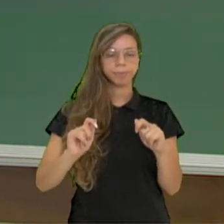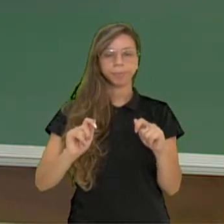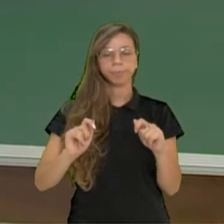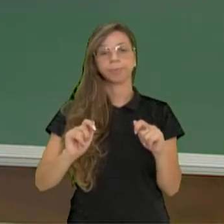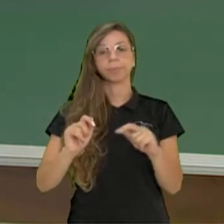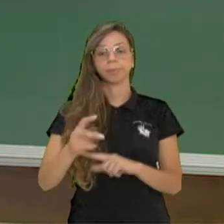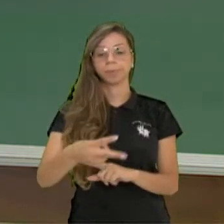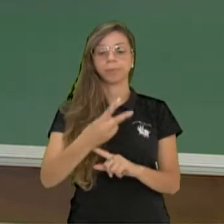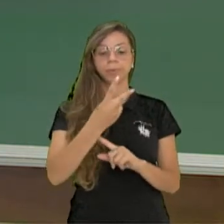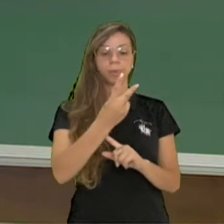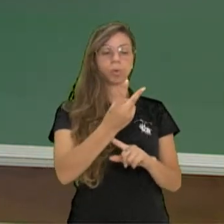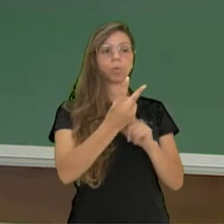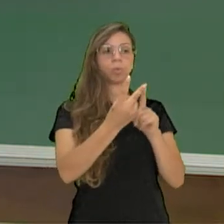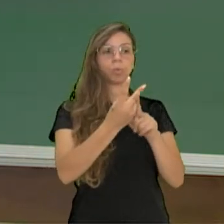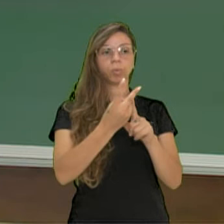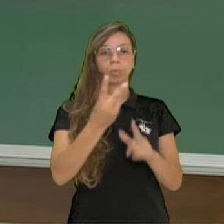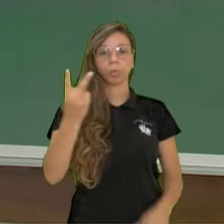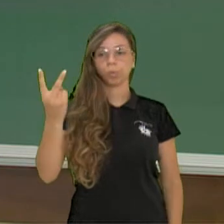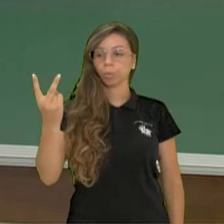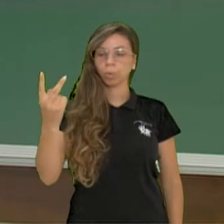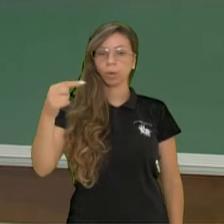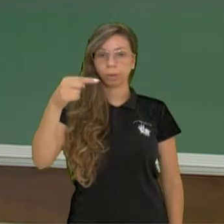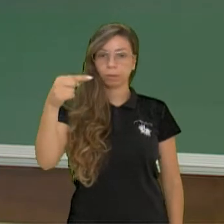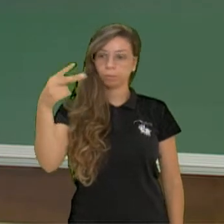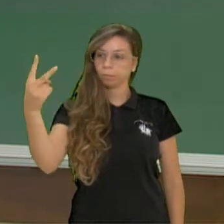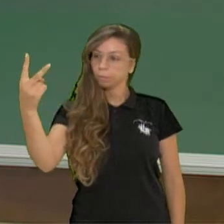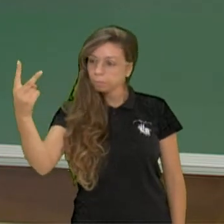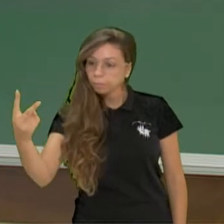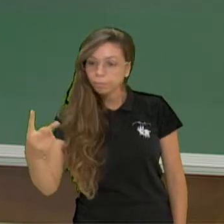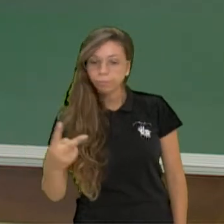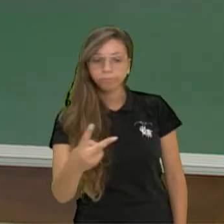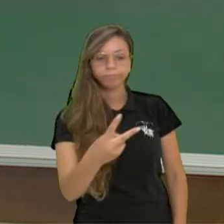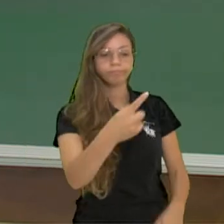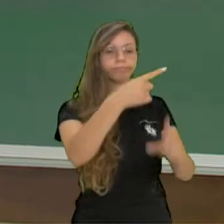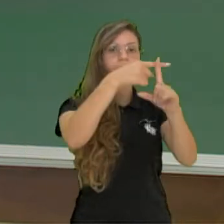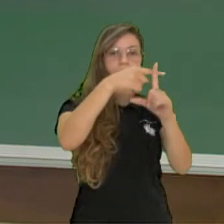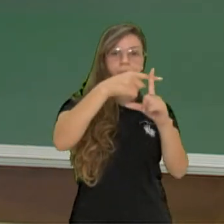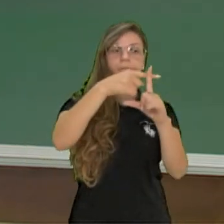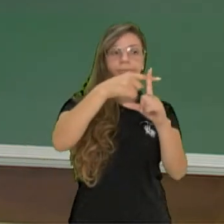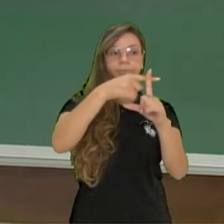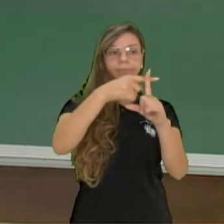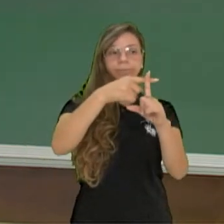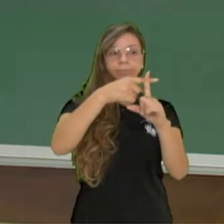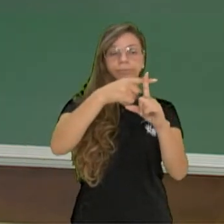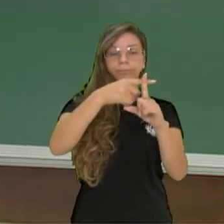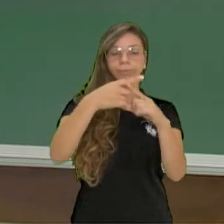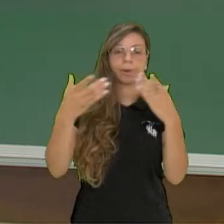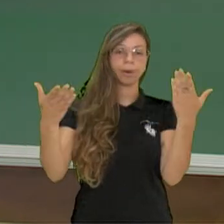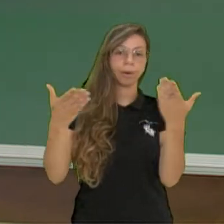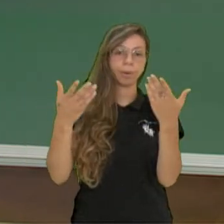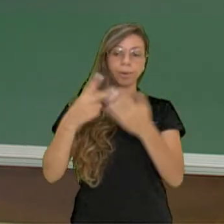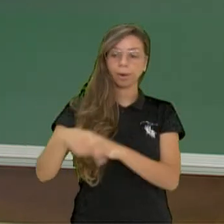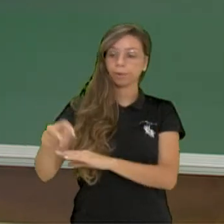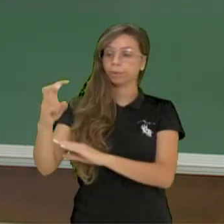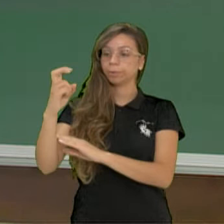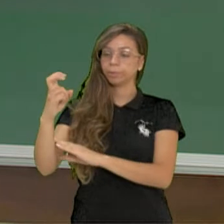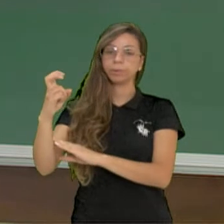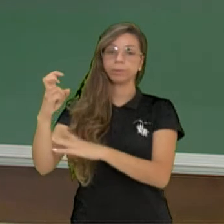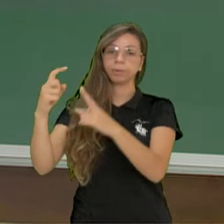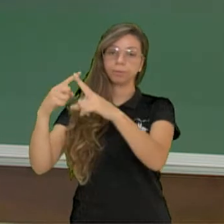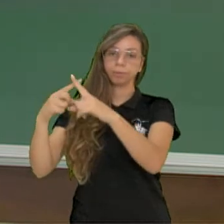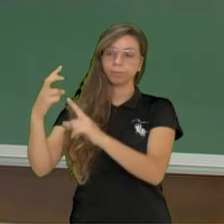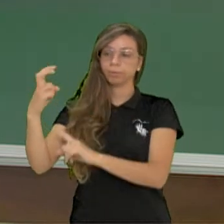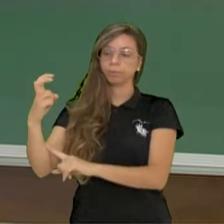passar o 2 somando para o primeiro membro. Então, menos 2 passa somando, mais 2. E para finalizar, o 5 está multiplicando, nós vamos